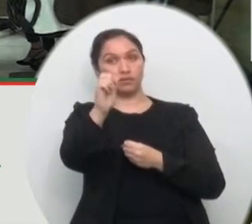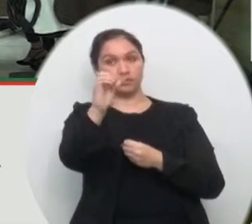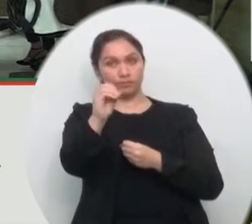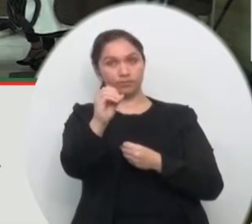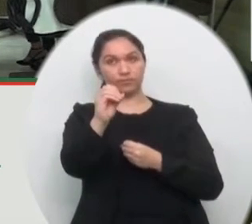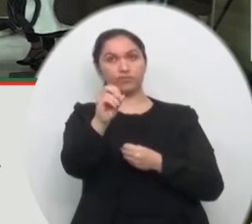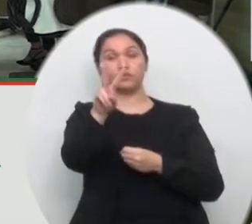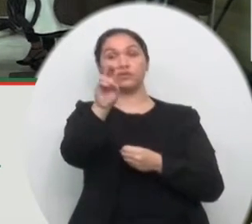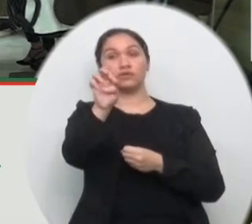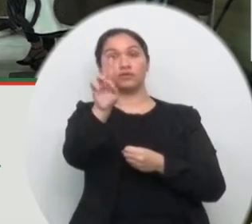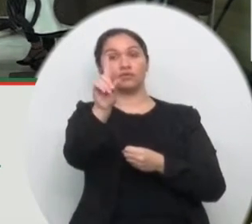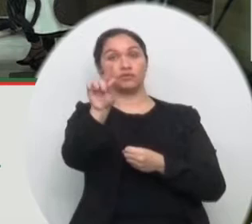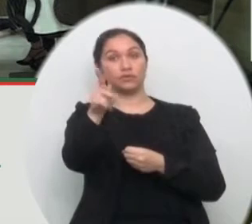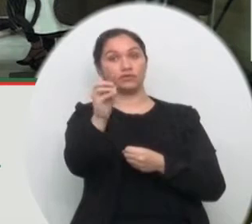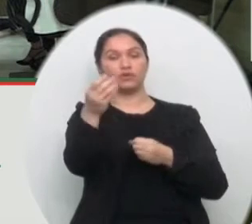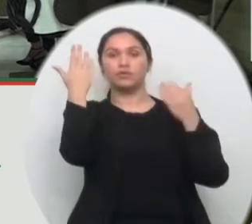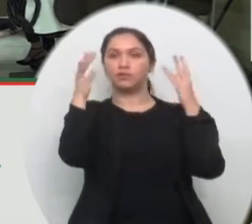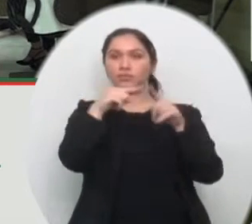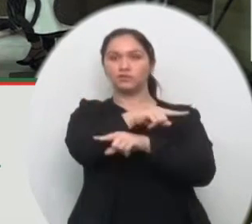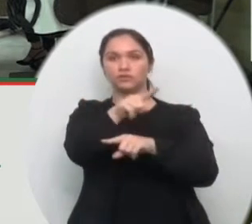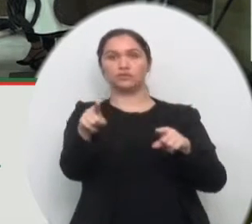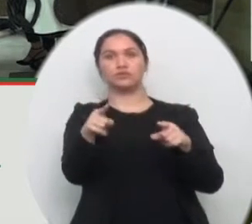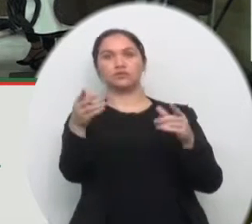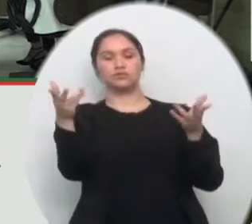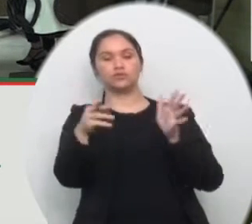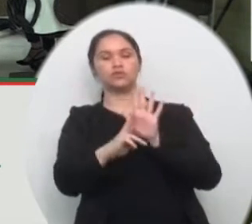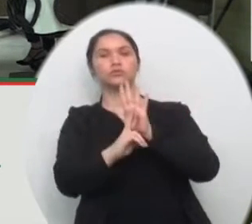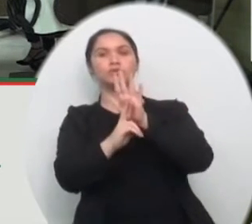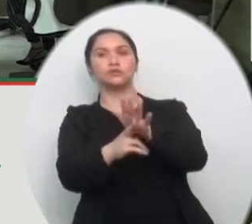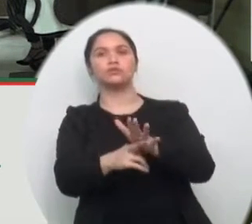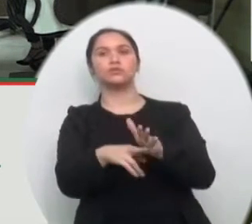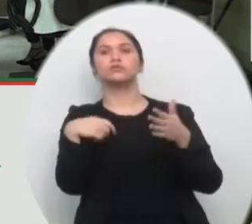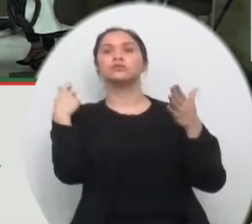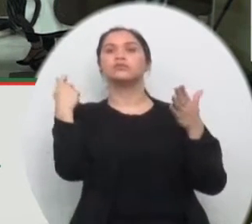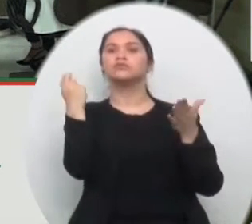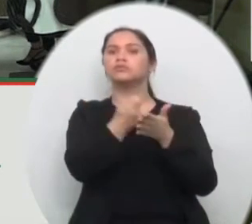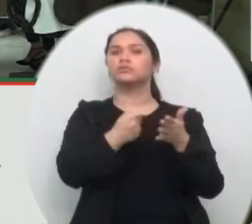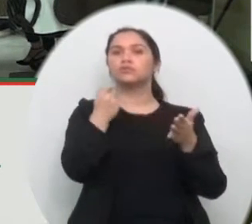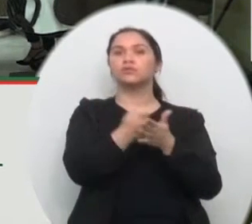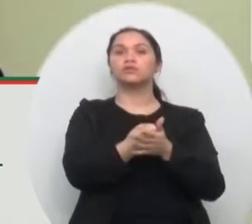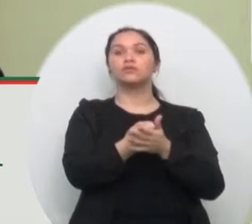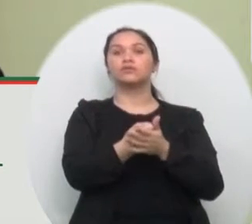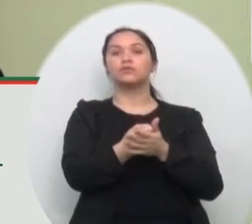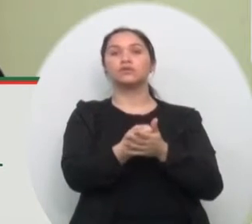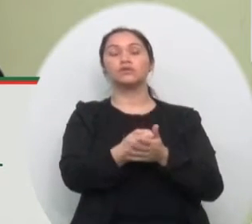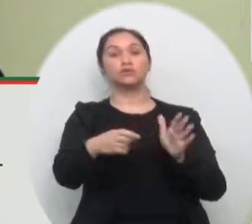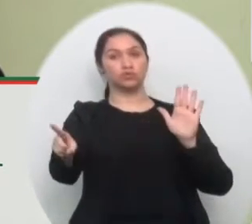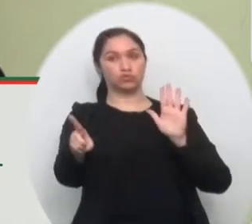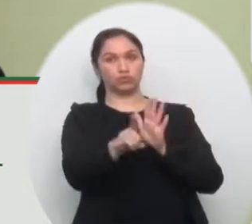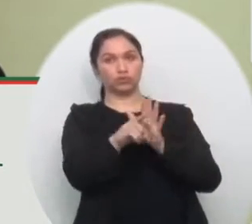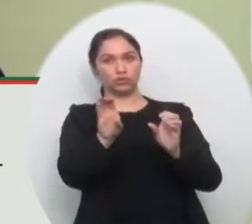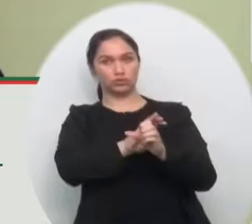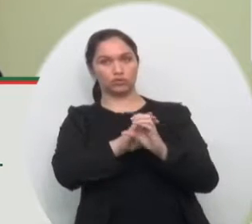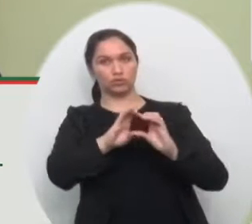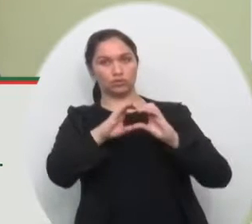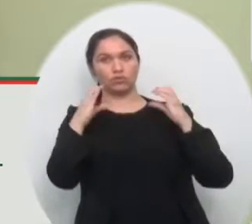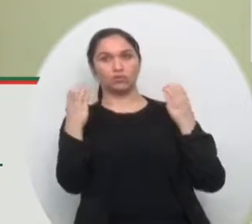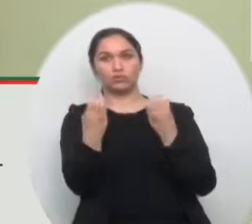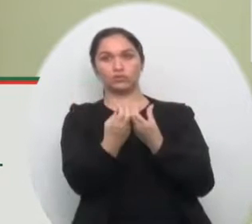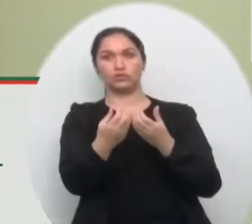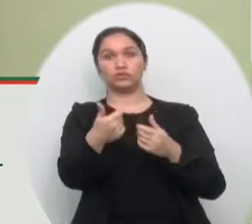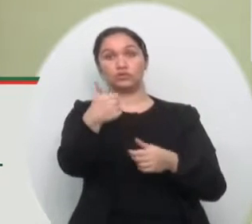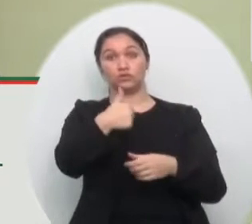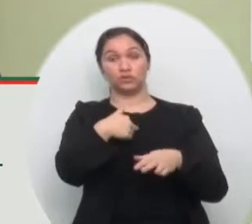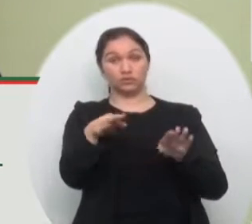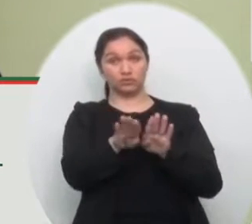aqui defendendo o que é de interesse da população, que é o meio ambiente, na qual sou presidente da Comissão de Saúde e Educação e